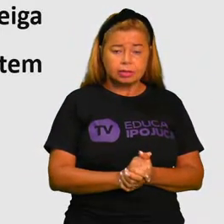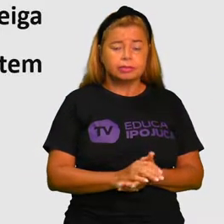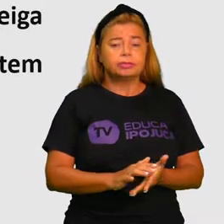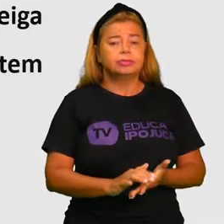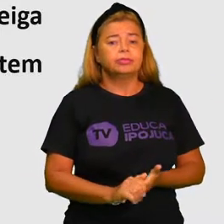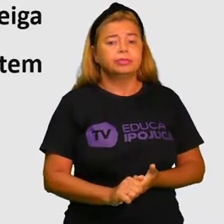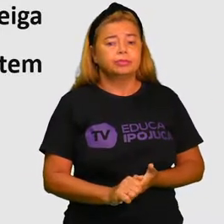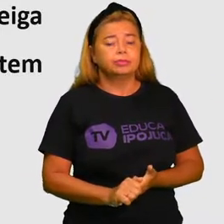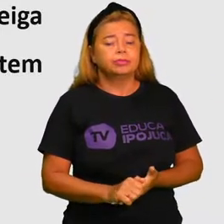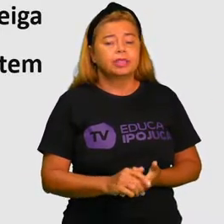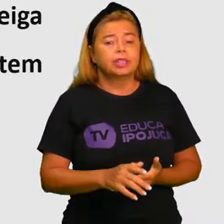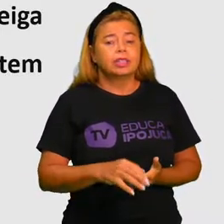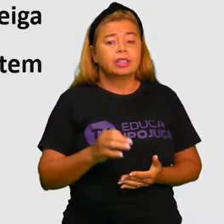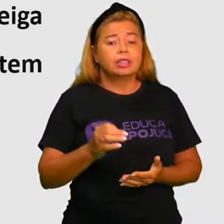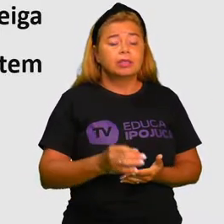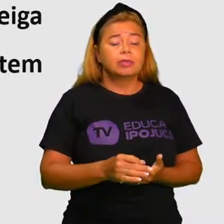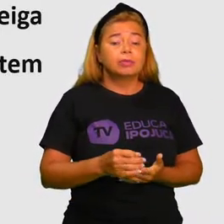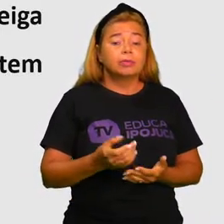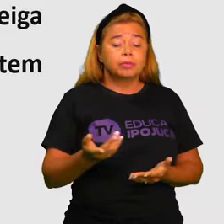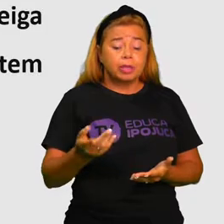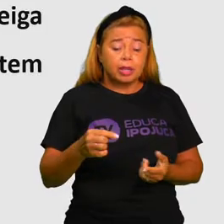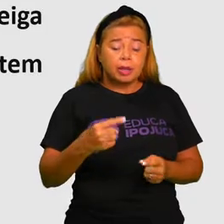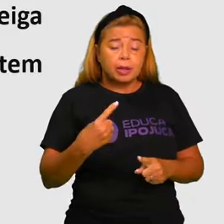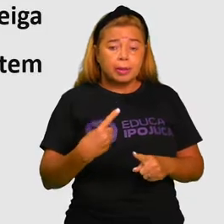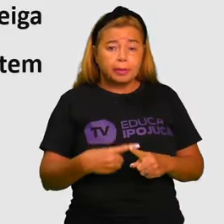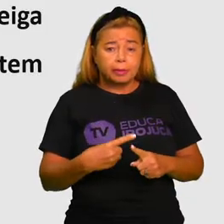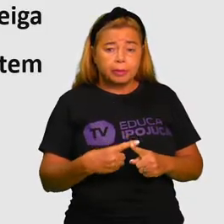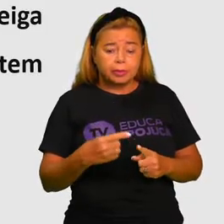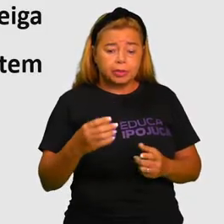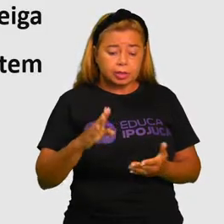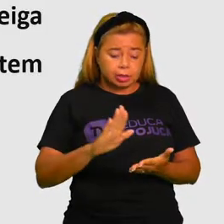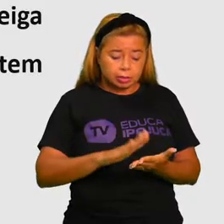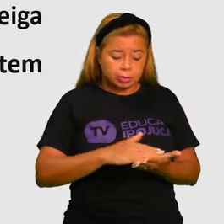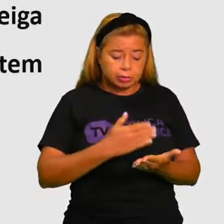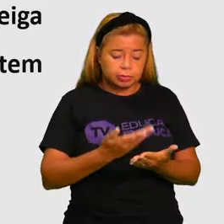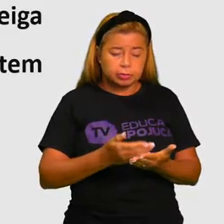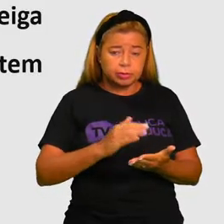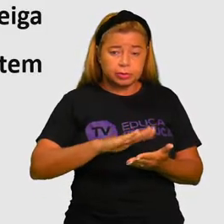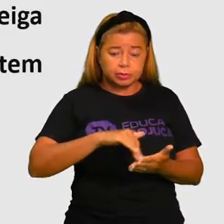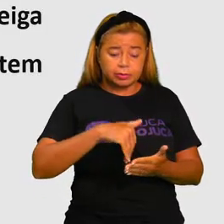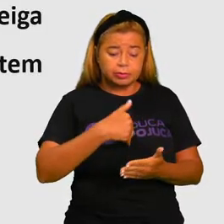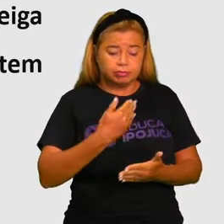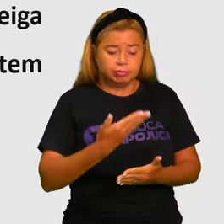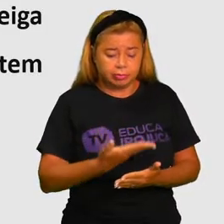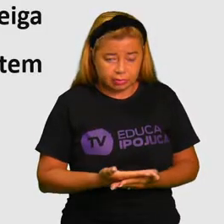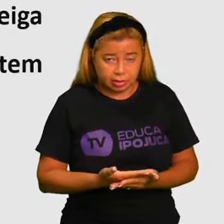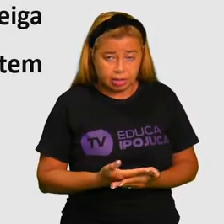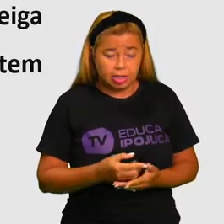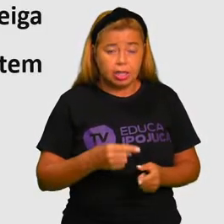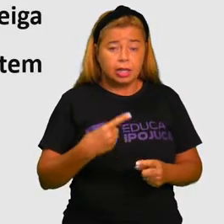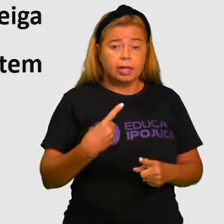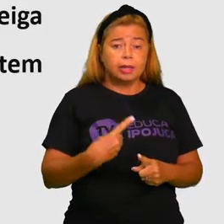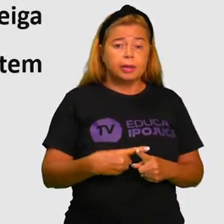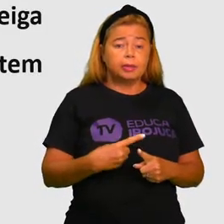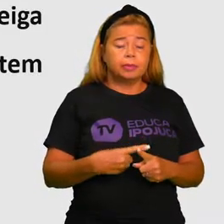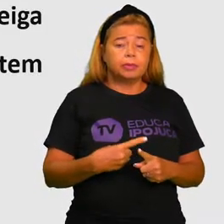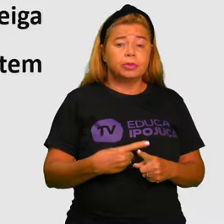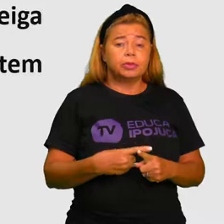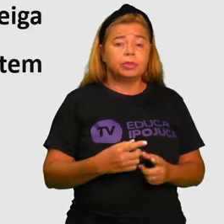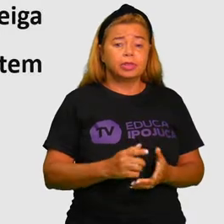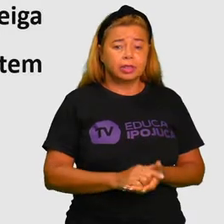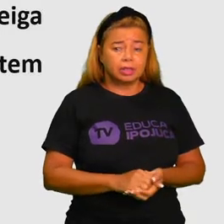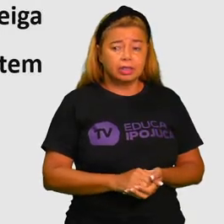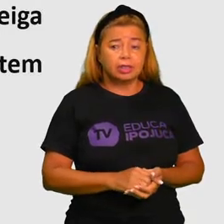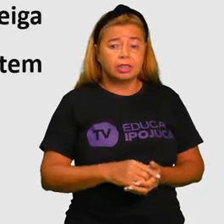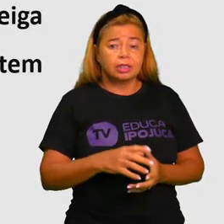em Burgman na Inglaterra o inevitável acidente não é obra do destino mas resultado da ação